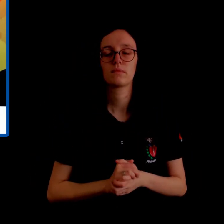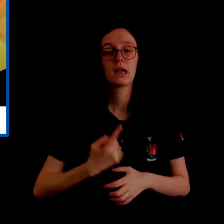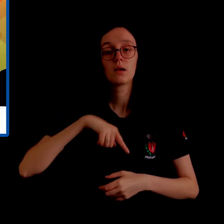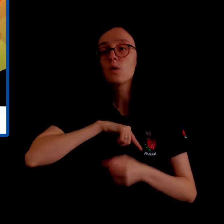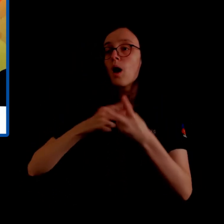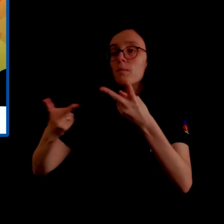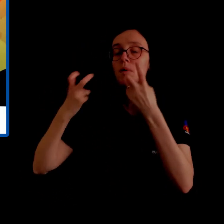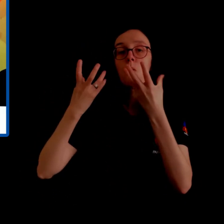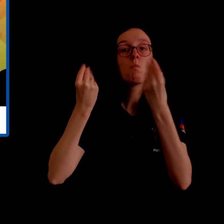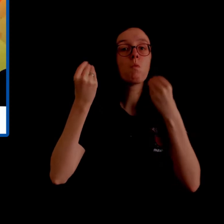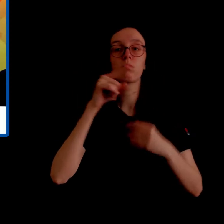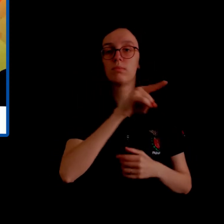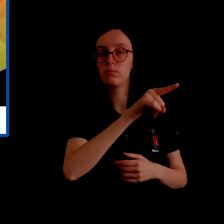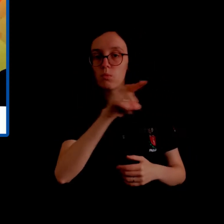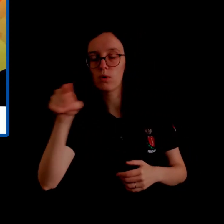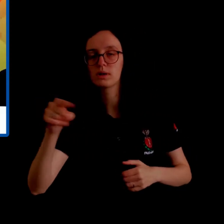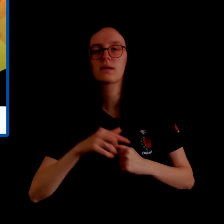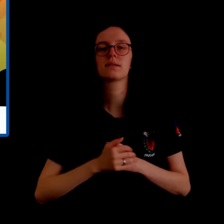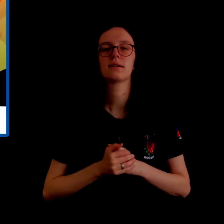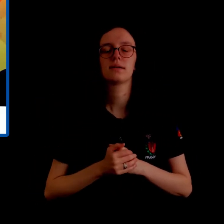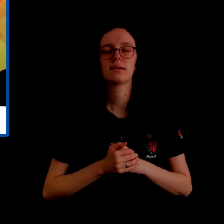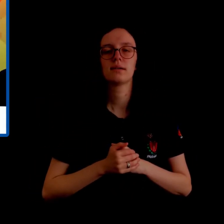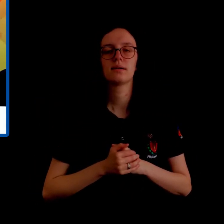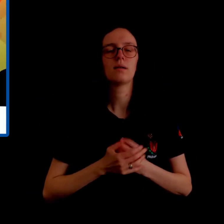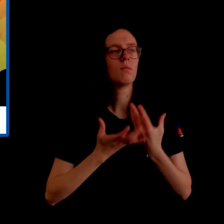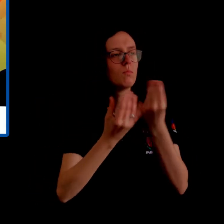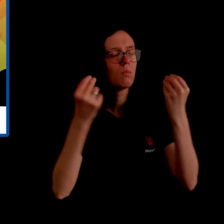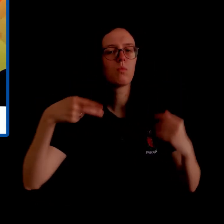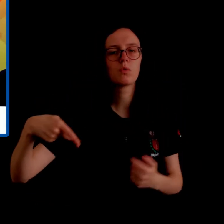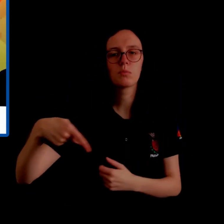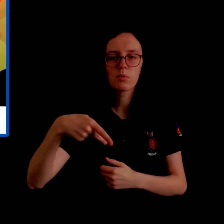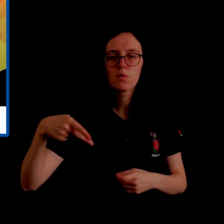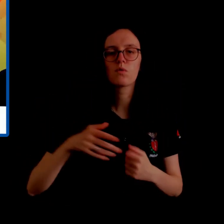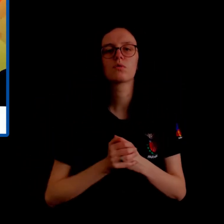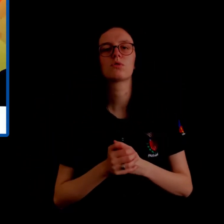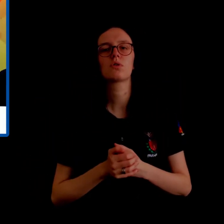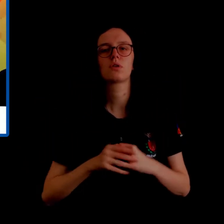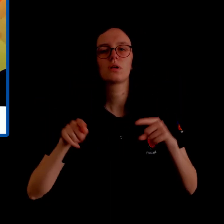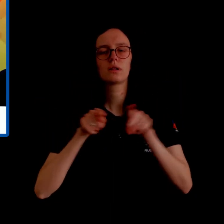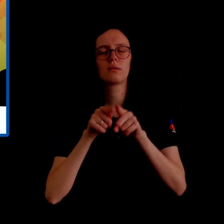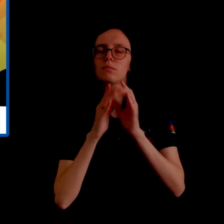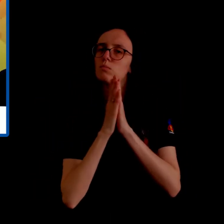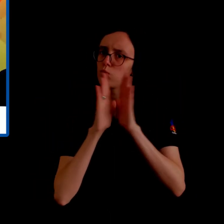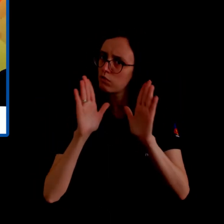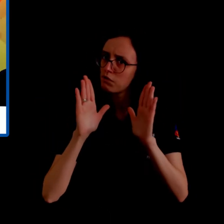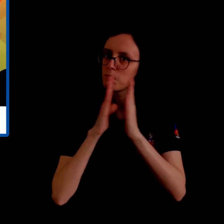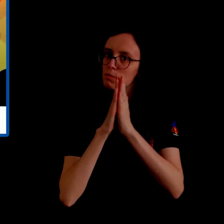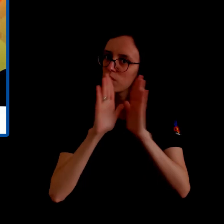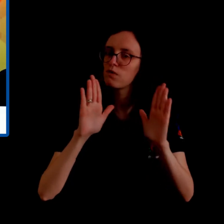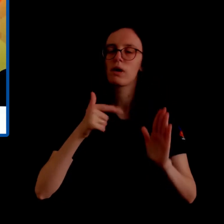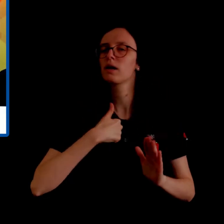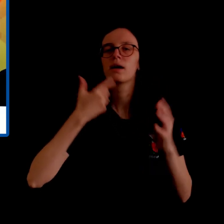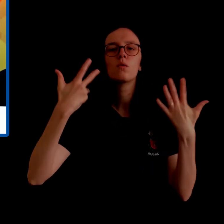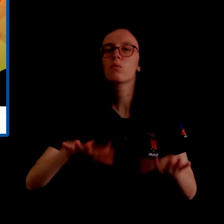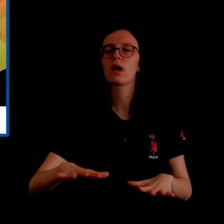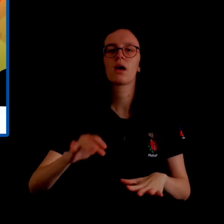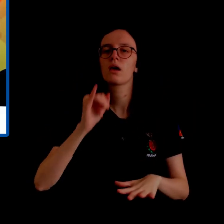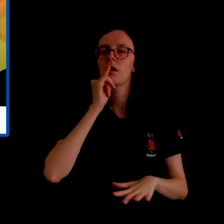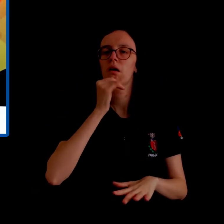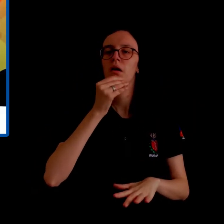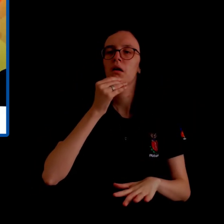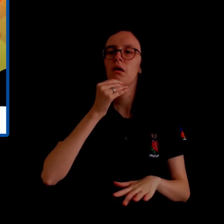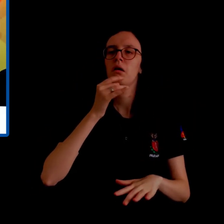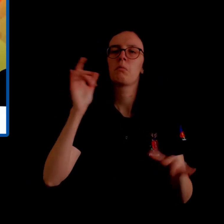muitos de vocês, muitos professores, e isso não é, gente, pelo amor de Deus, tá? Eu não estou desmerecendo